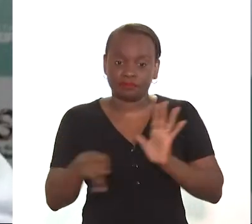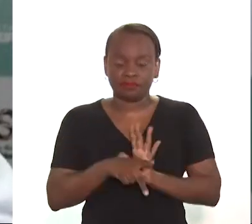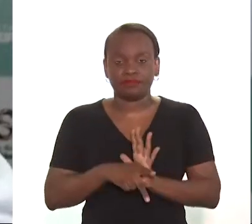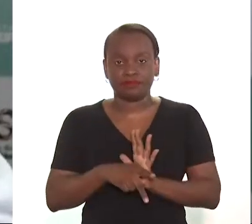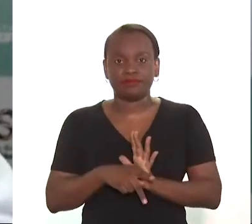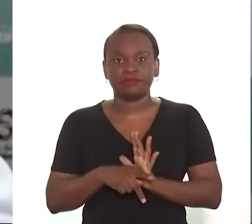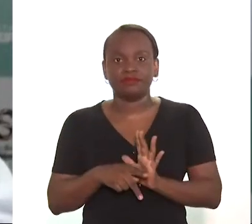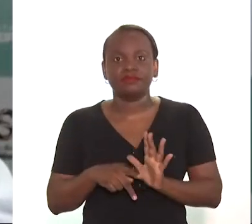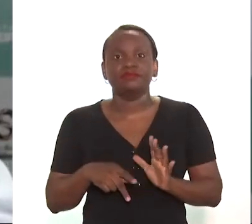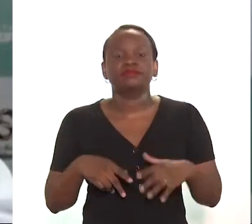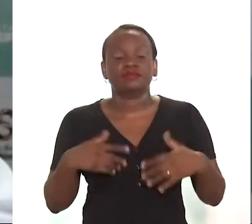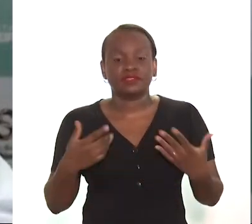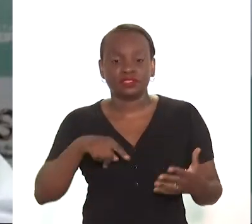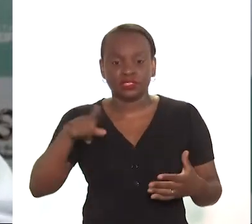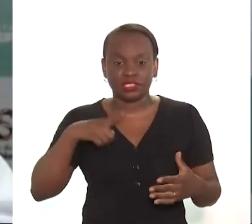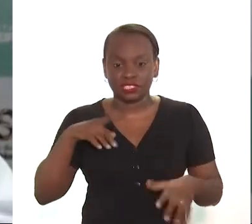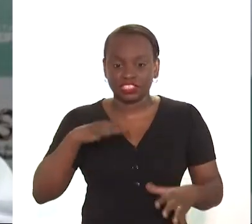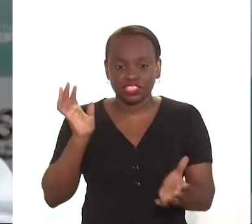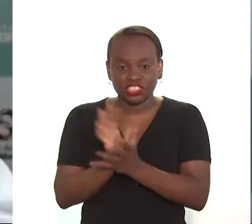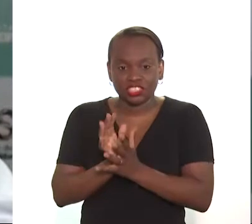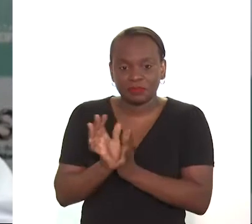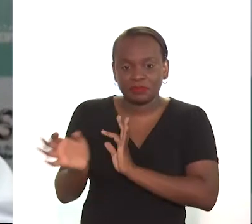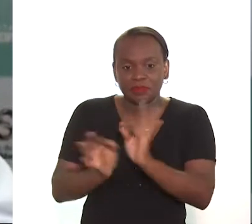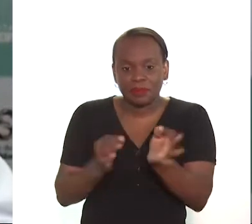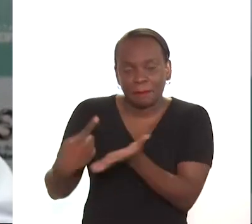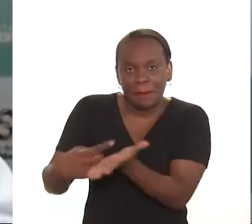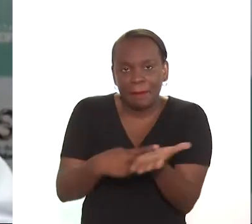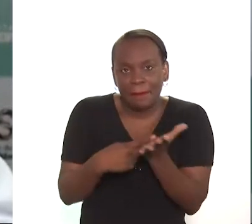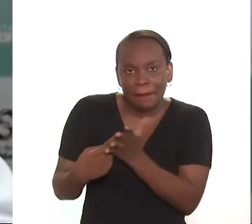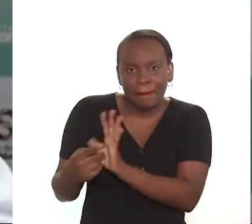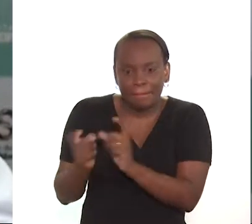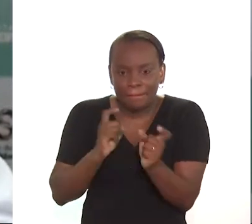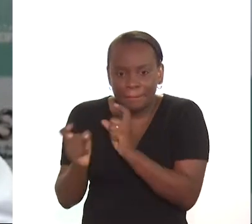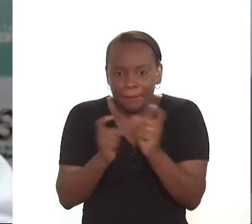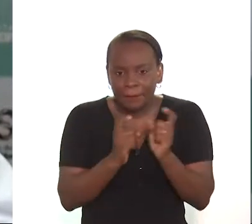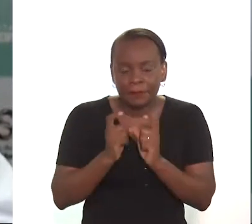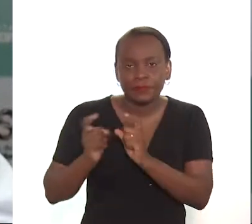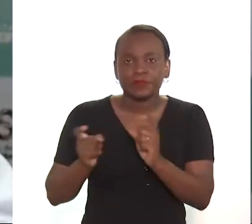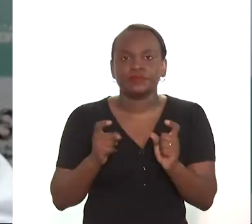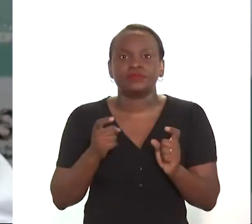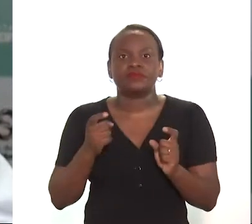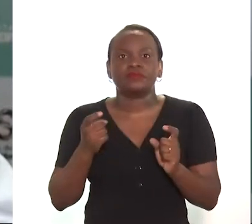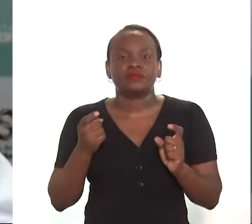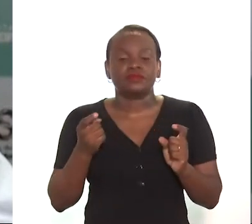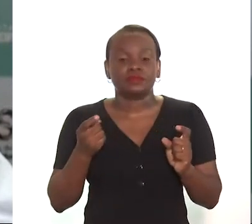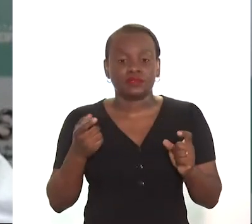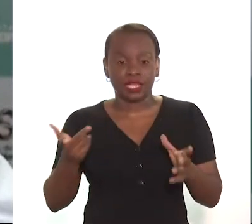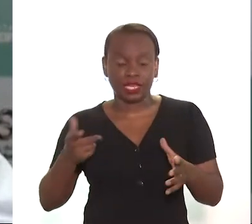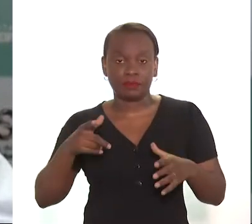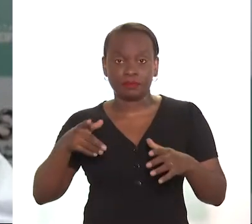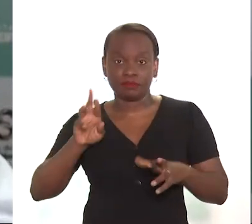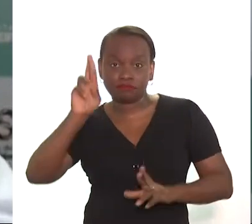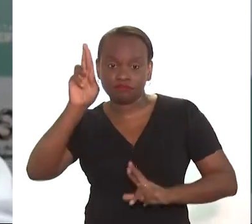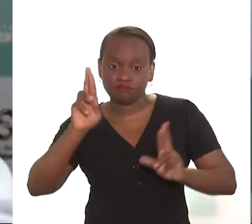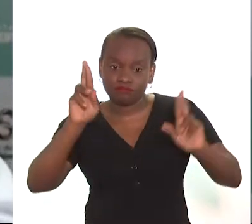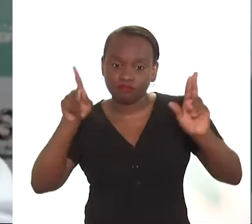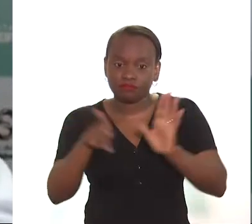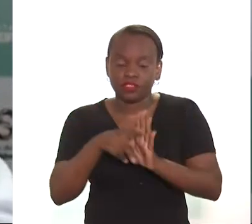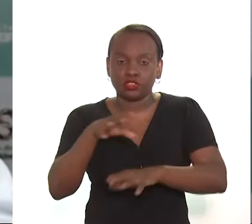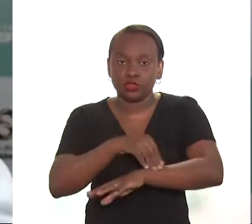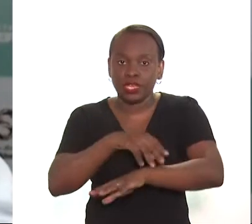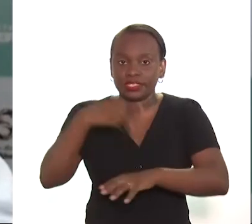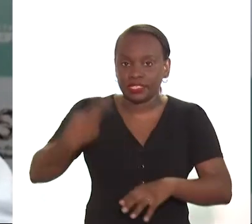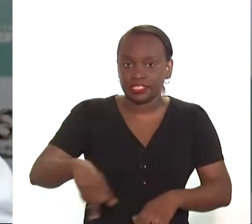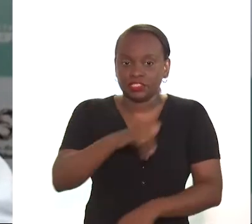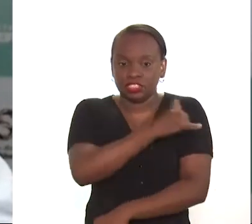fazer parte disso. Nós estamos com o nosso time aqui fazendo a interface com os representantes